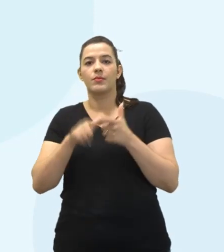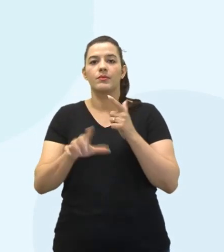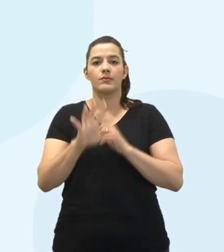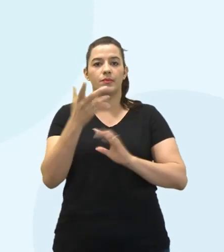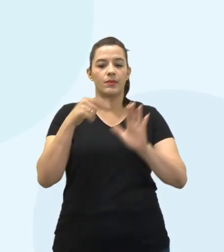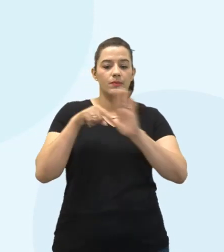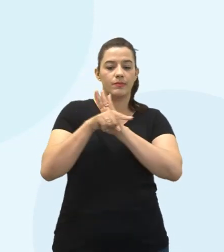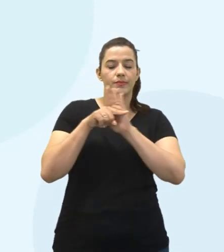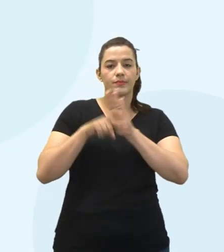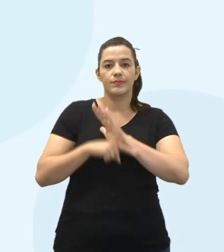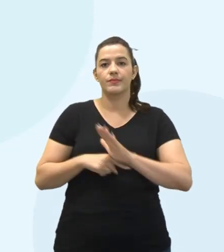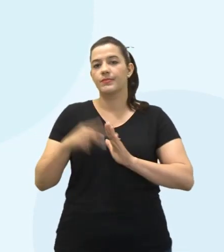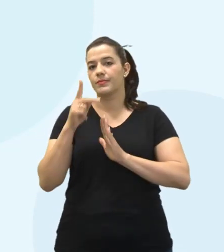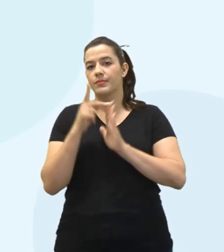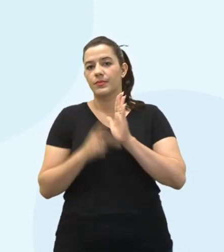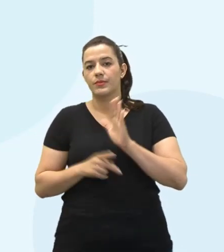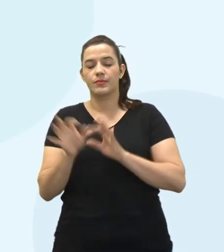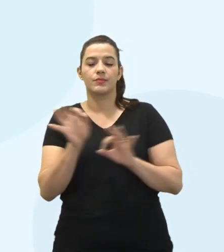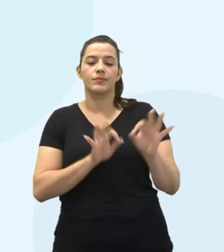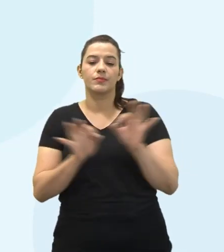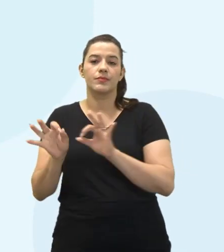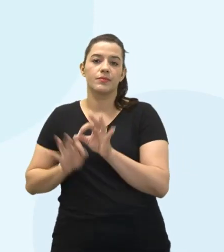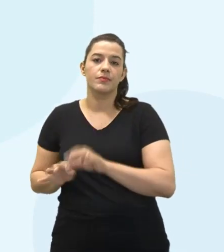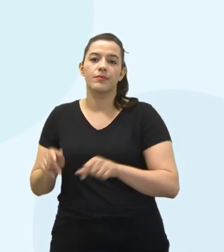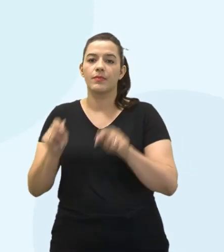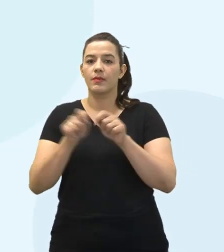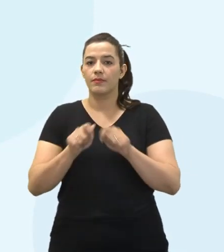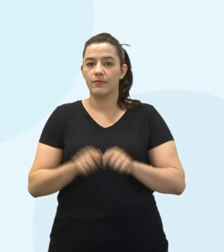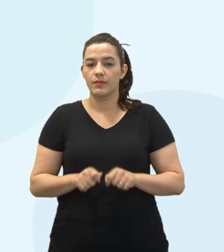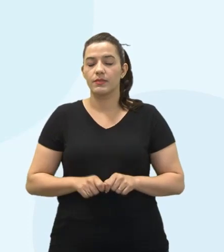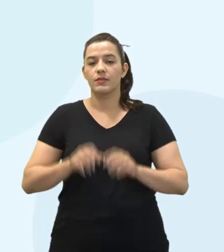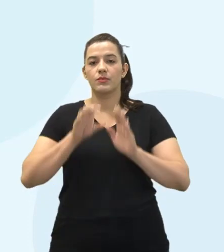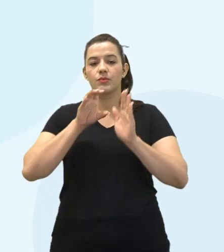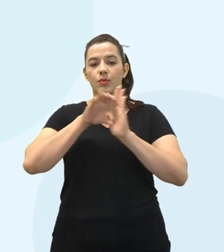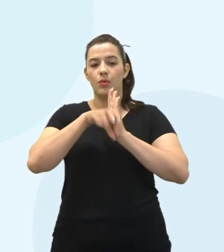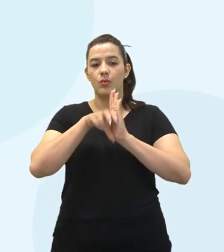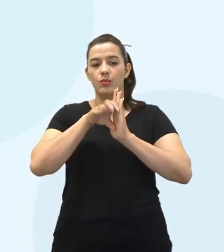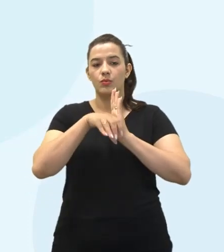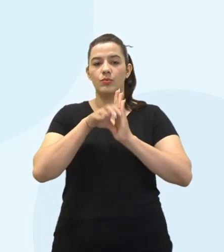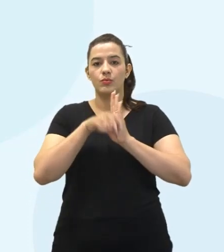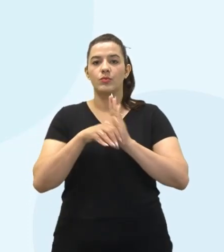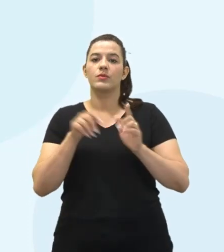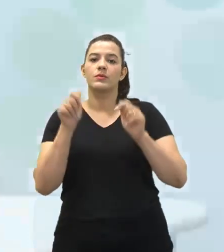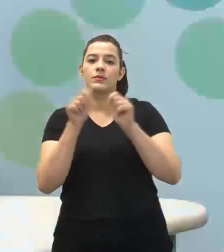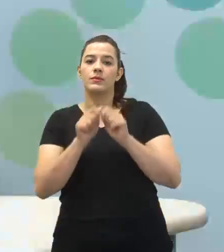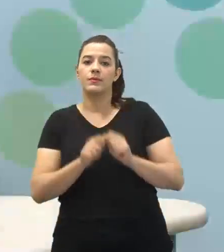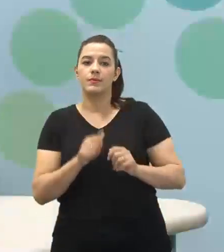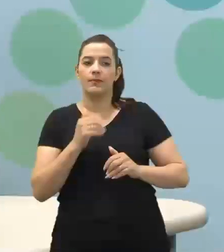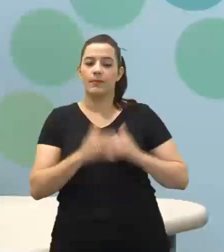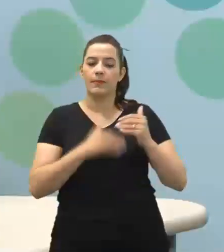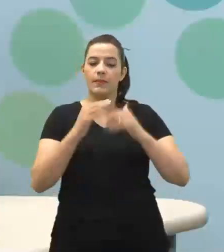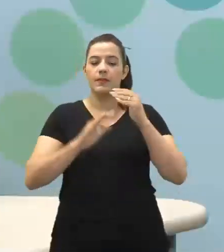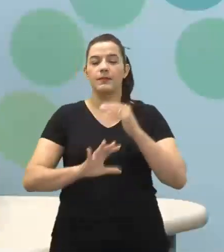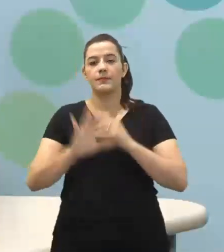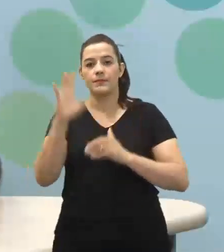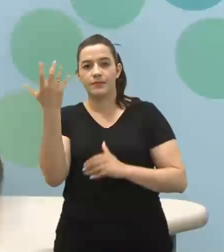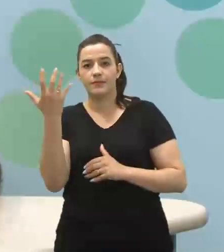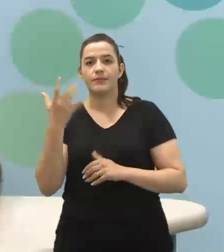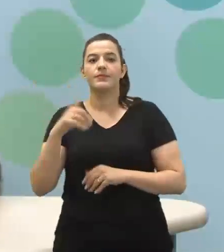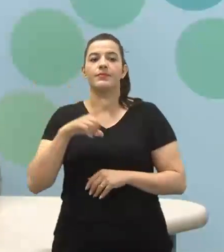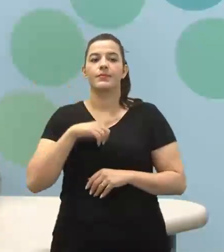investigação de projetos e modelagem envolvendo conceitos procedimentos Fatos